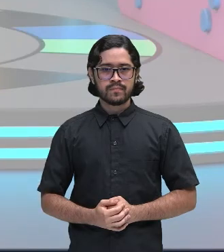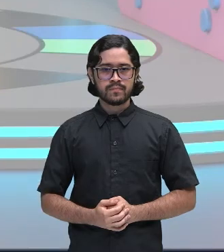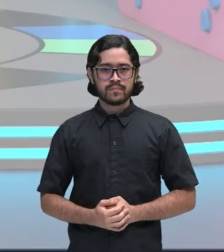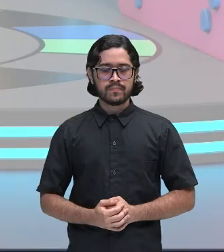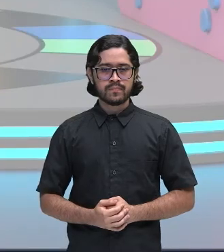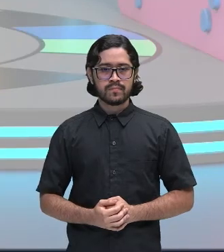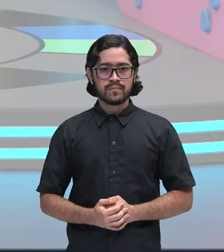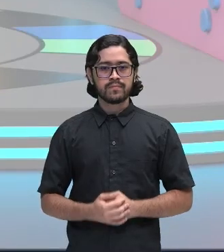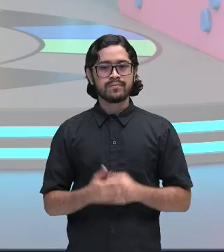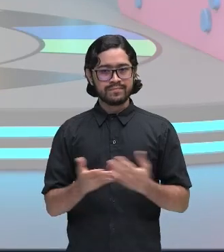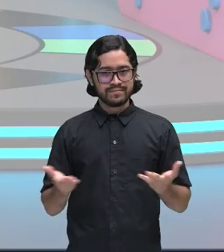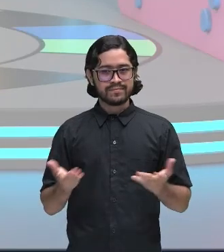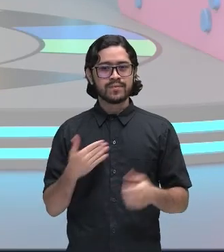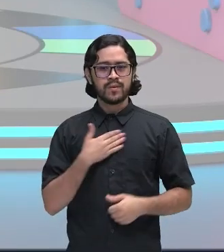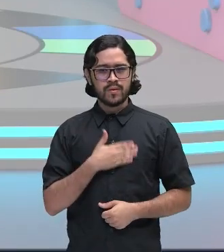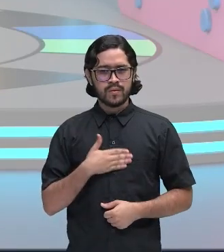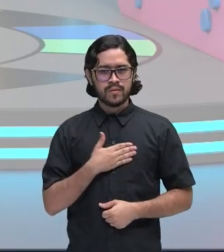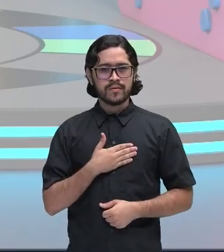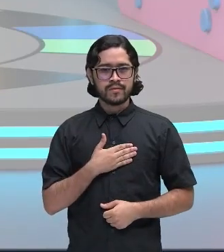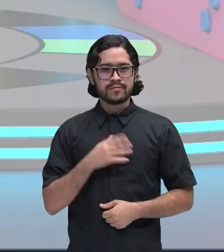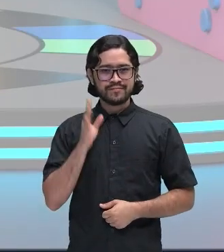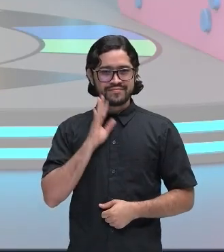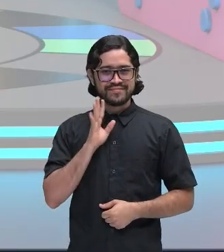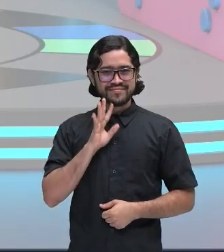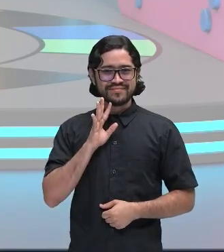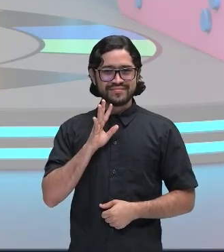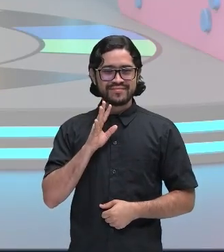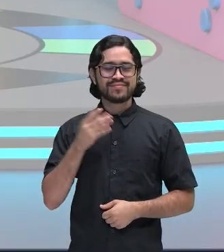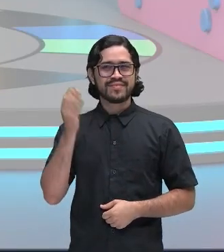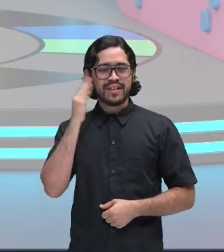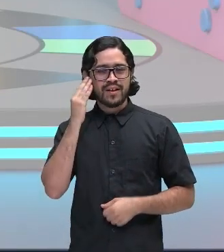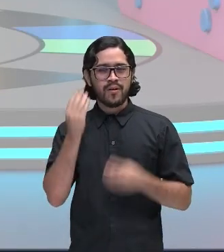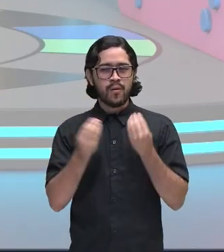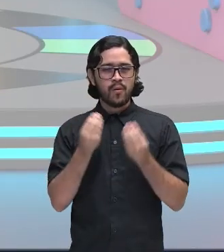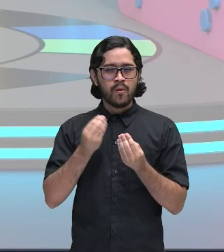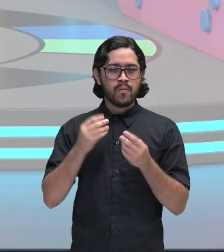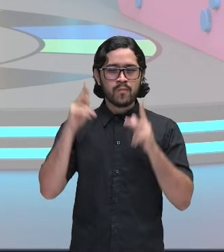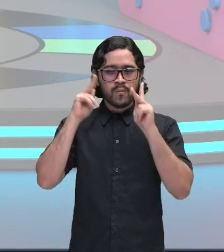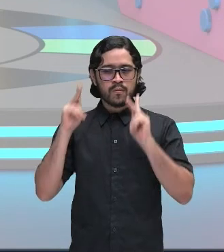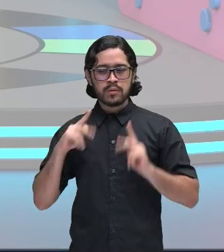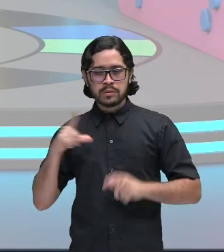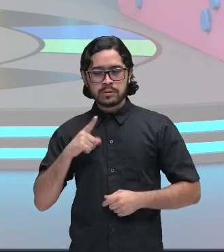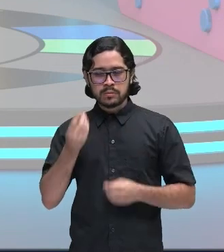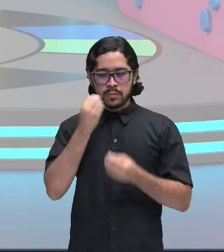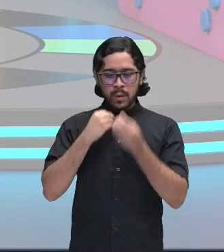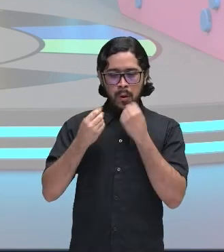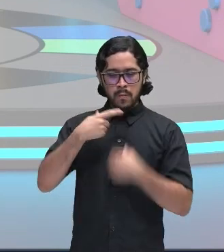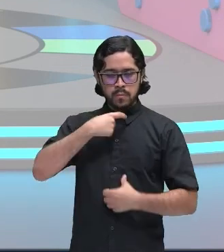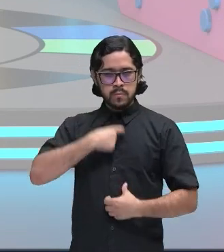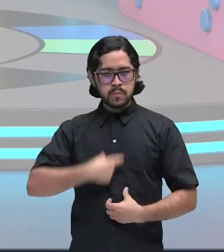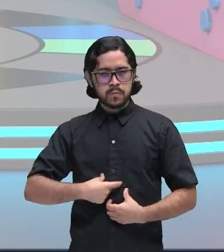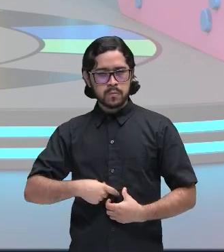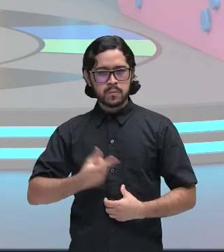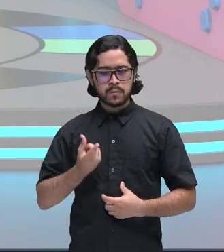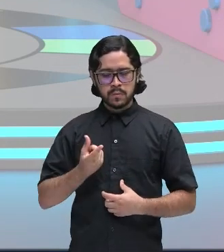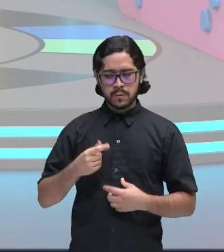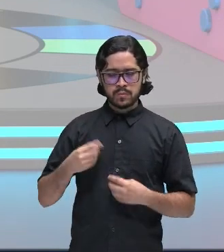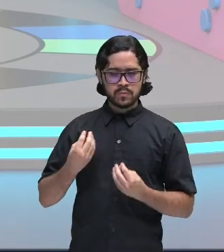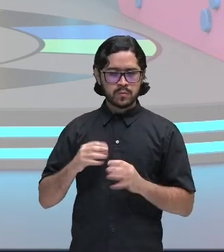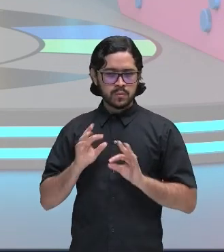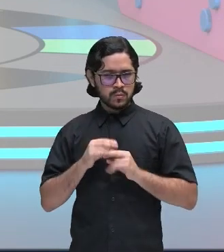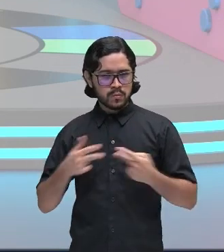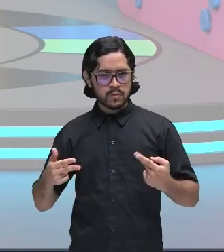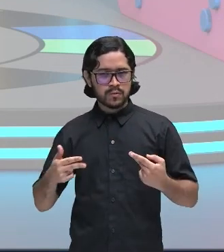E aí, gostaram? Foi legal ou não foi conhecer o sistema digestório humano? Interessante, né? Pessoal, foi um prazer estar